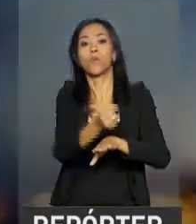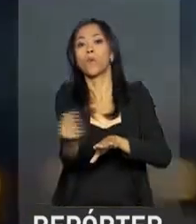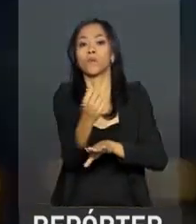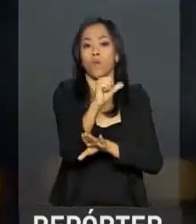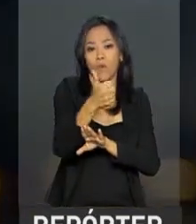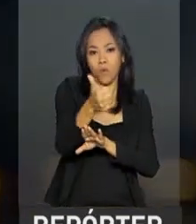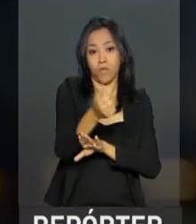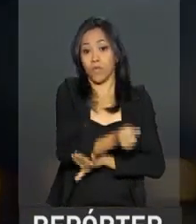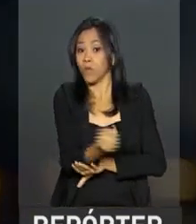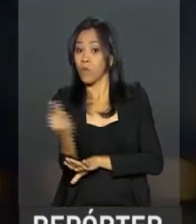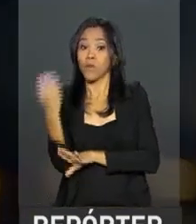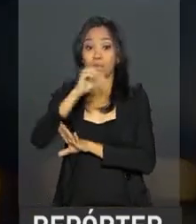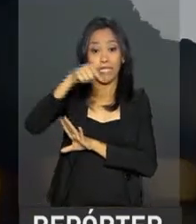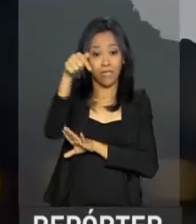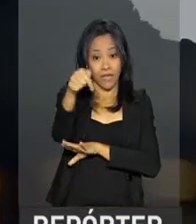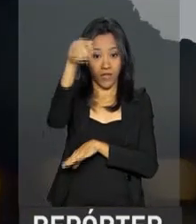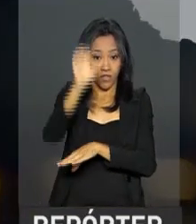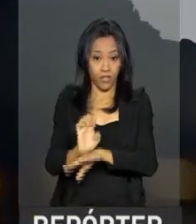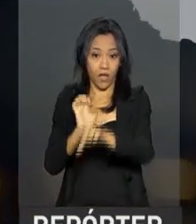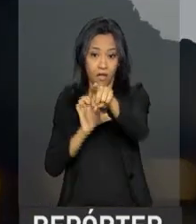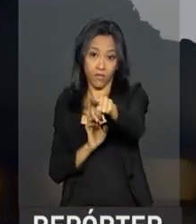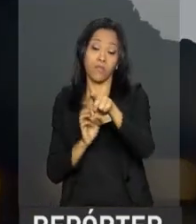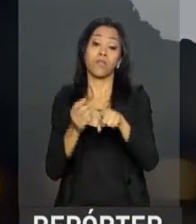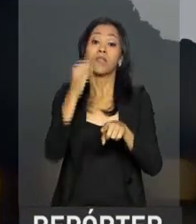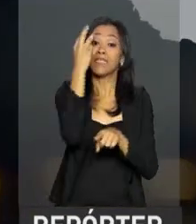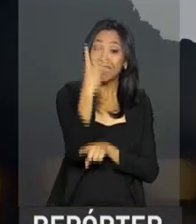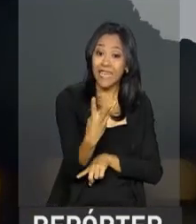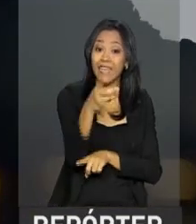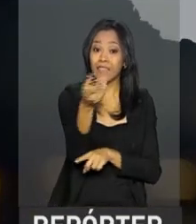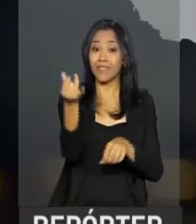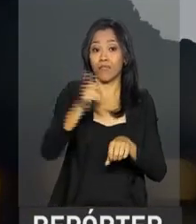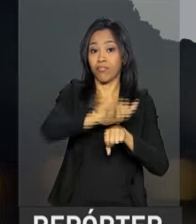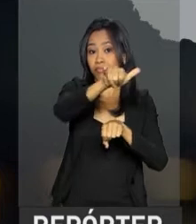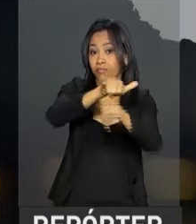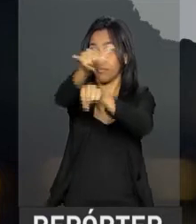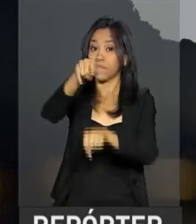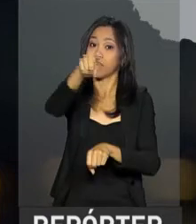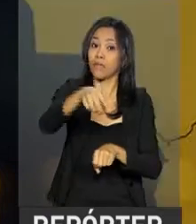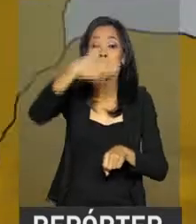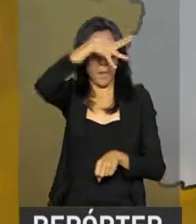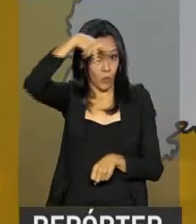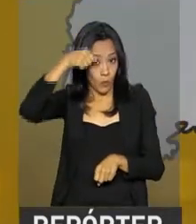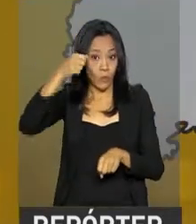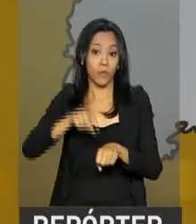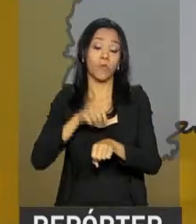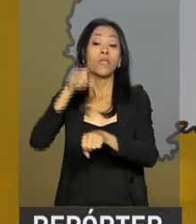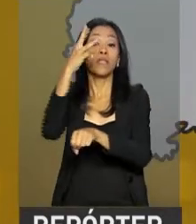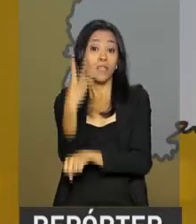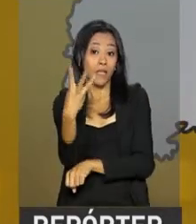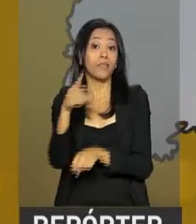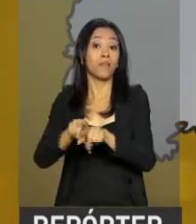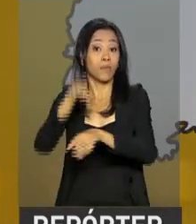todo são sete estados entre os 11 terminais três estão localizados no mato grosso e três no rio de